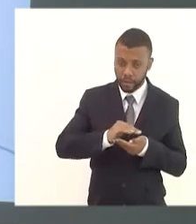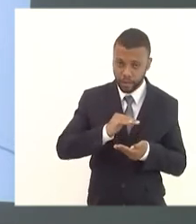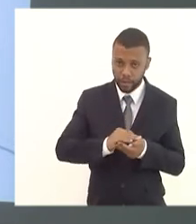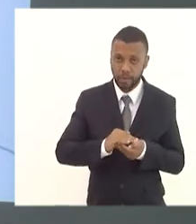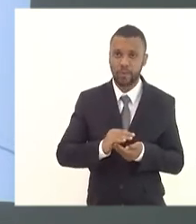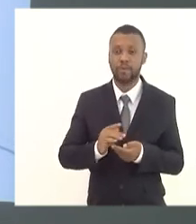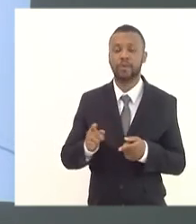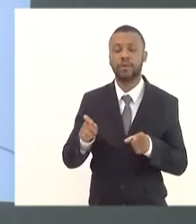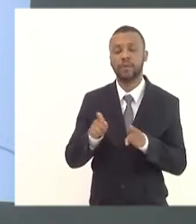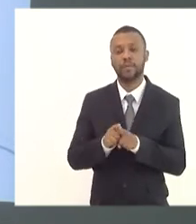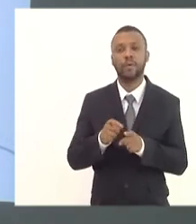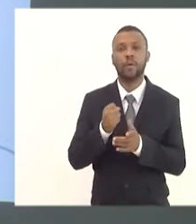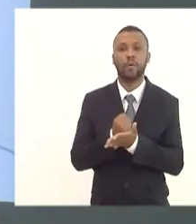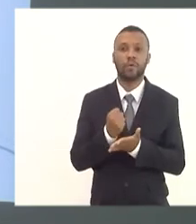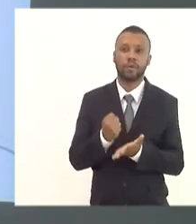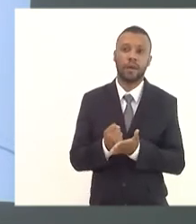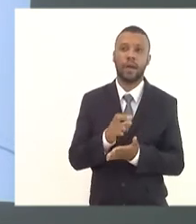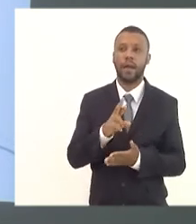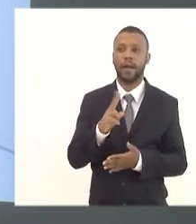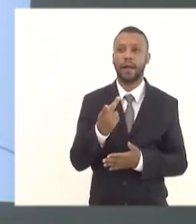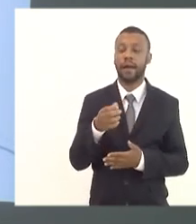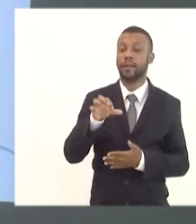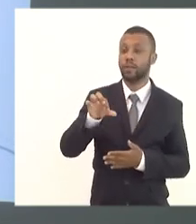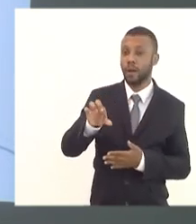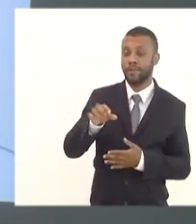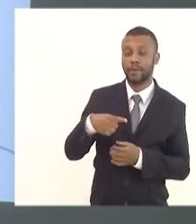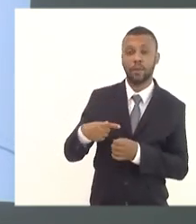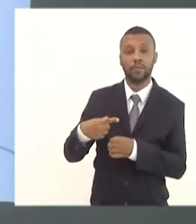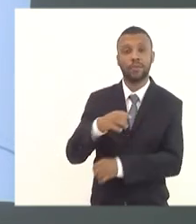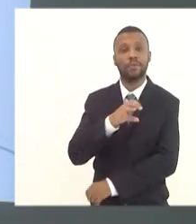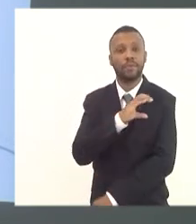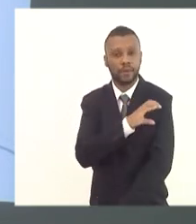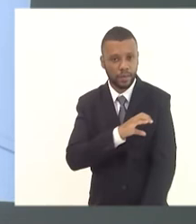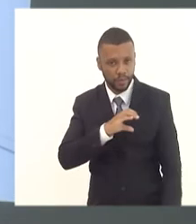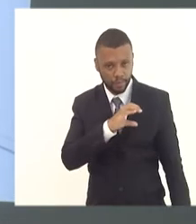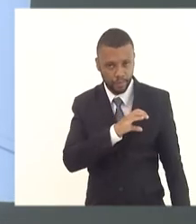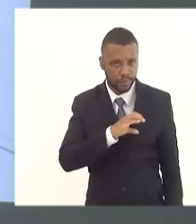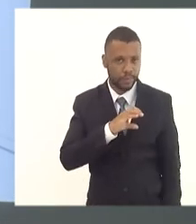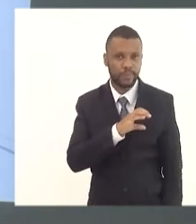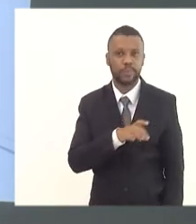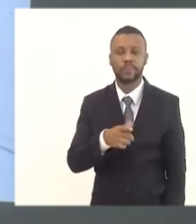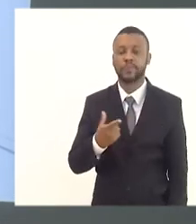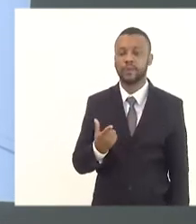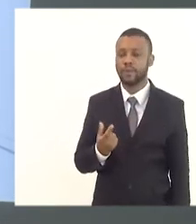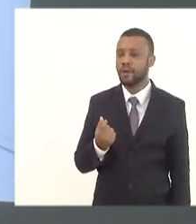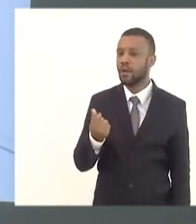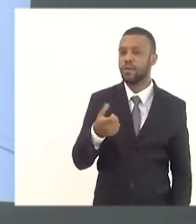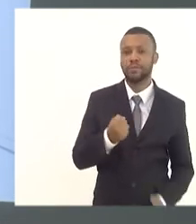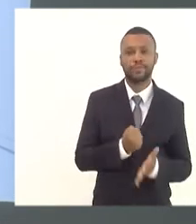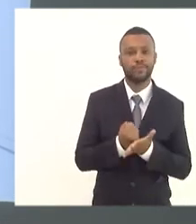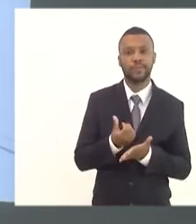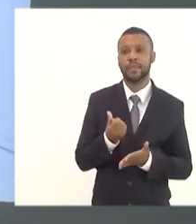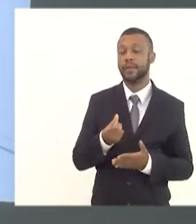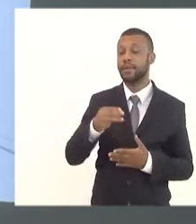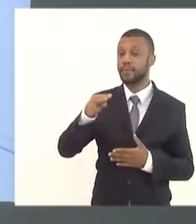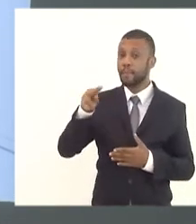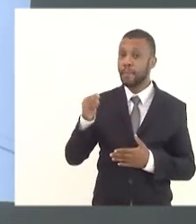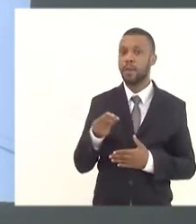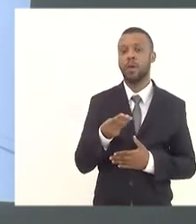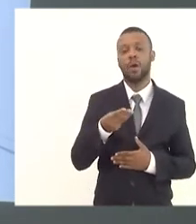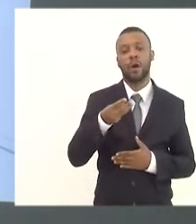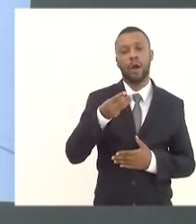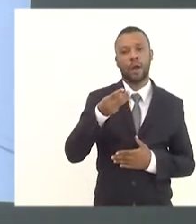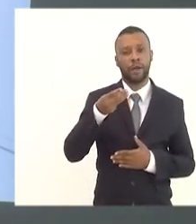Agora o outro contrato é DRH9, no município de Campos. O valor do contrato é 6 milhões e meio.